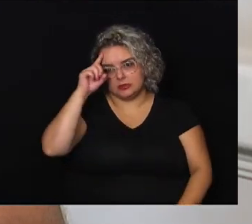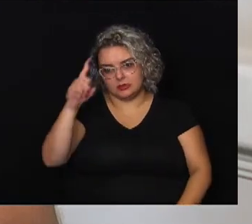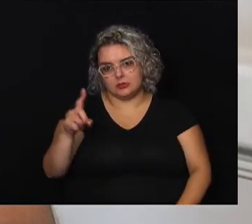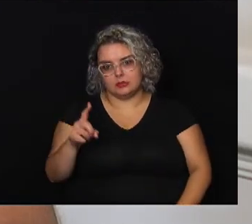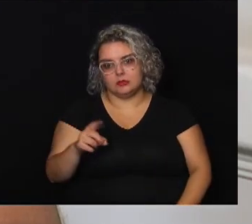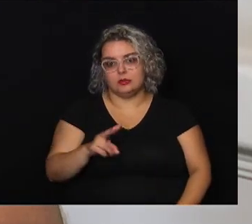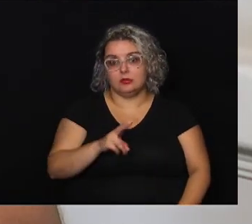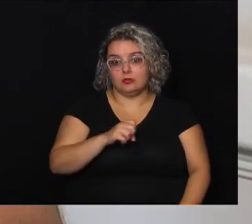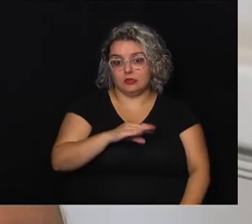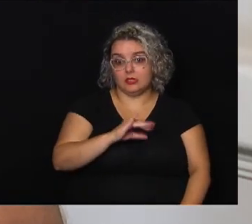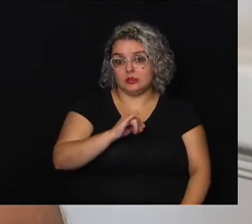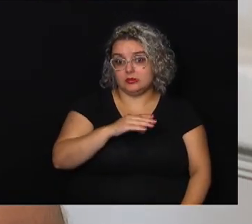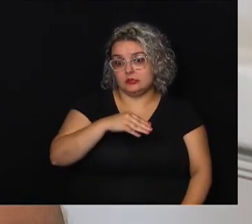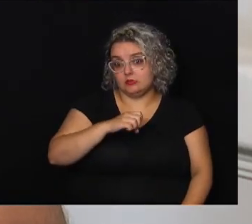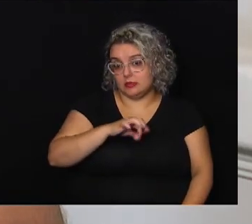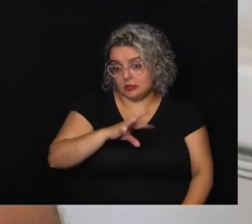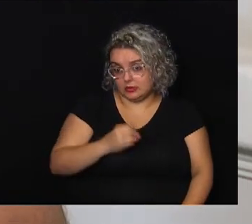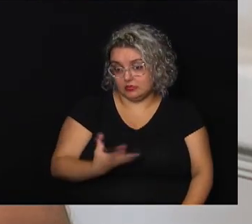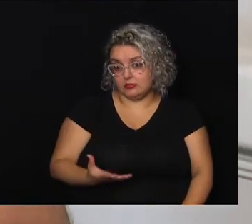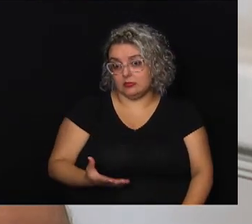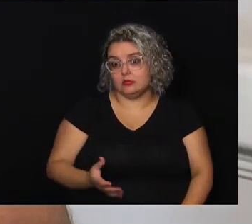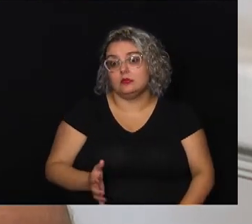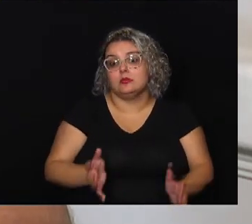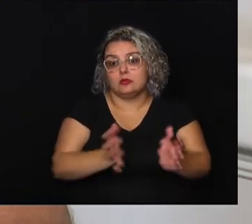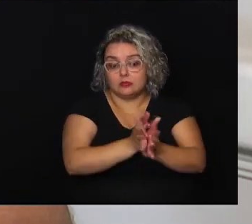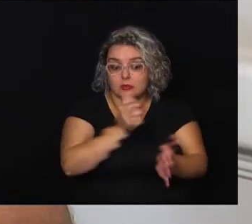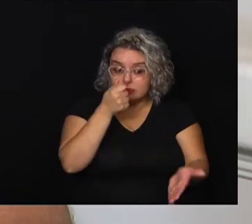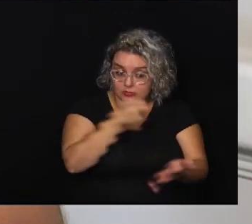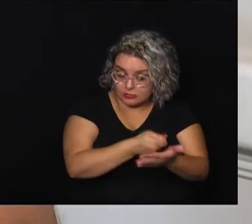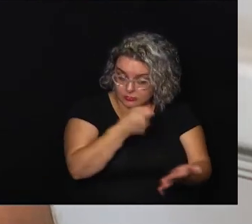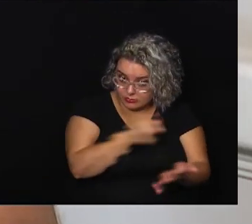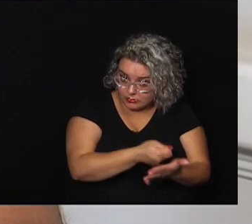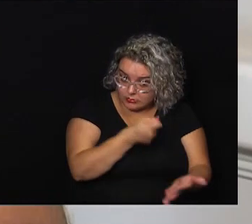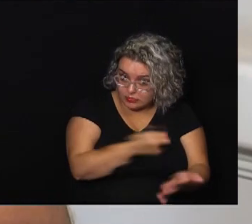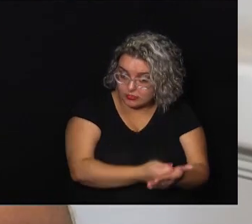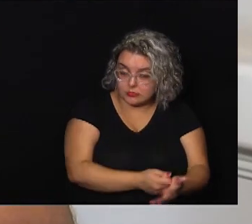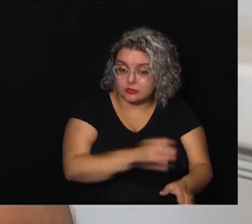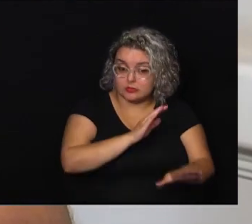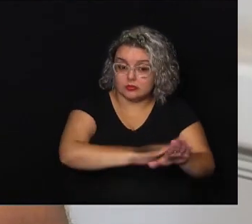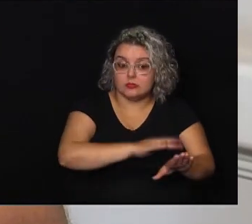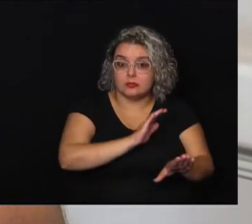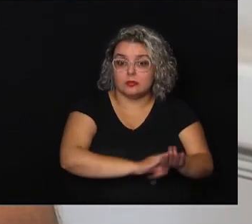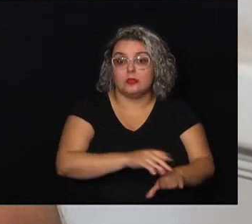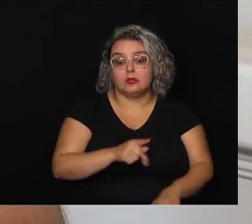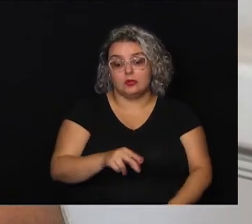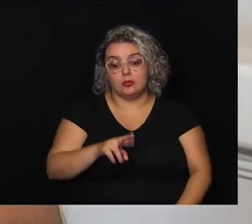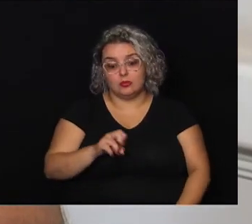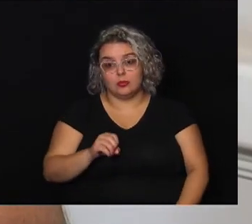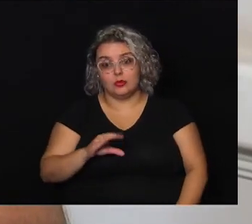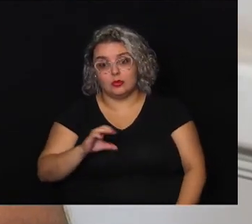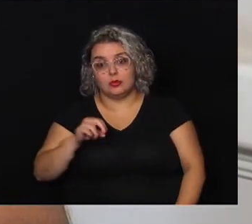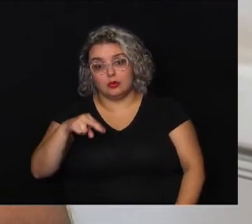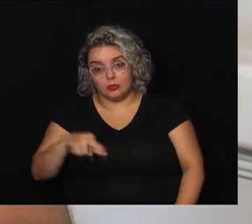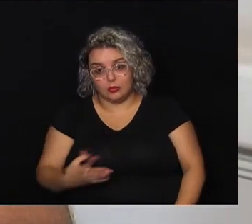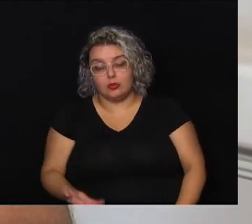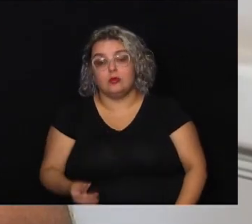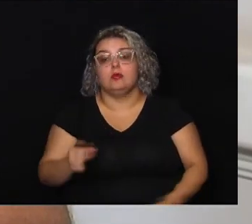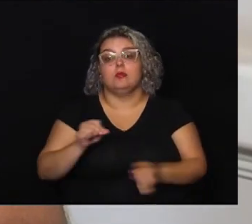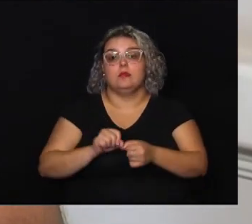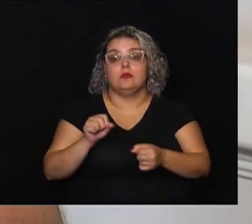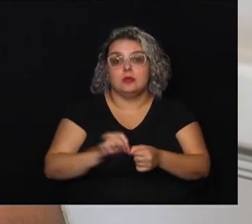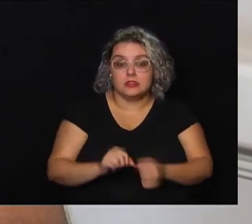conta. Então acho que a comissão ela atuou firme, ela fez reuniões com o PROCON, fez reuniões também na